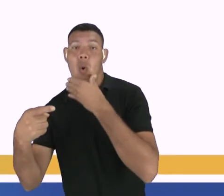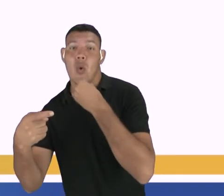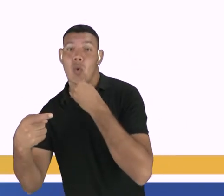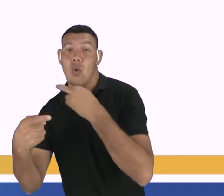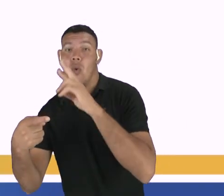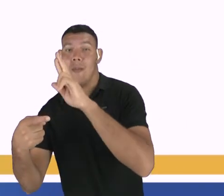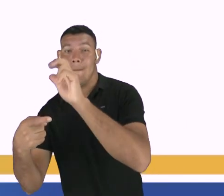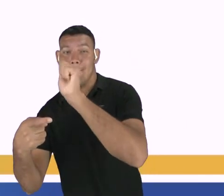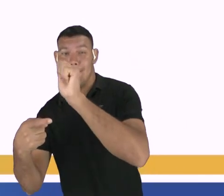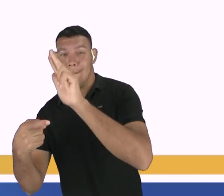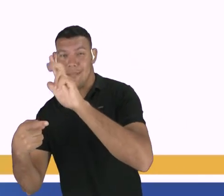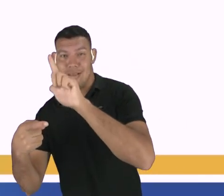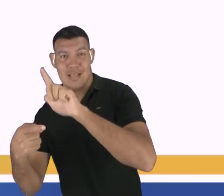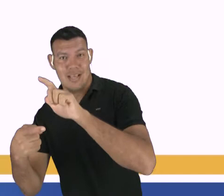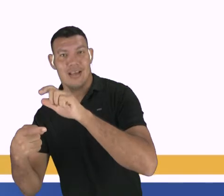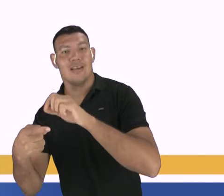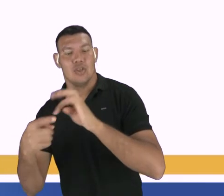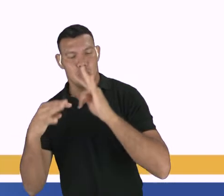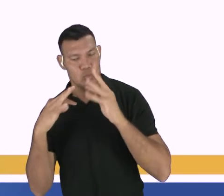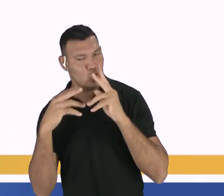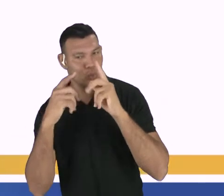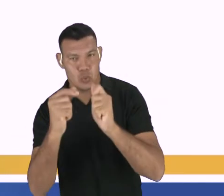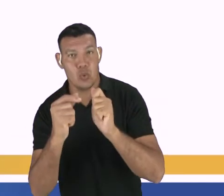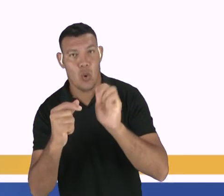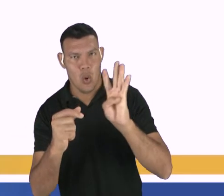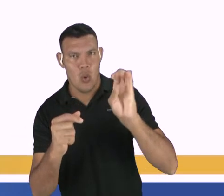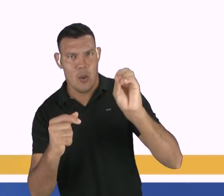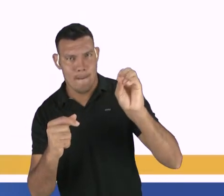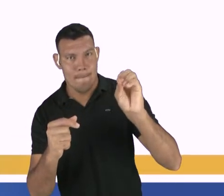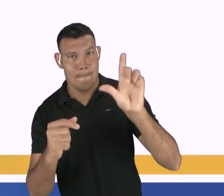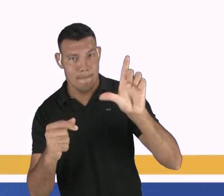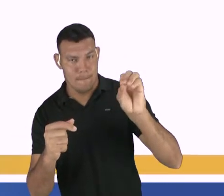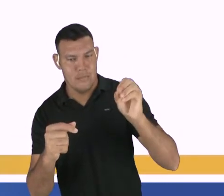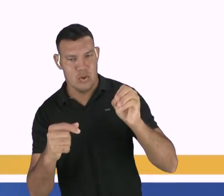Então, o bolo todo são 4 partes,